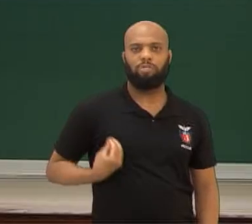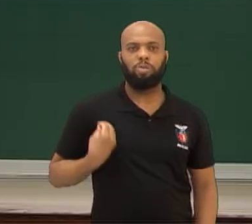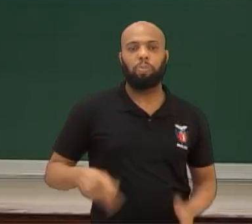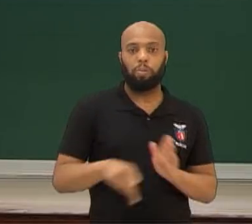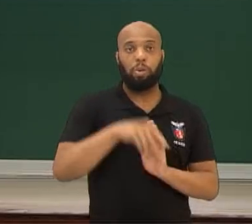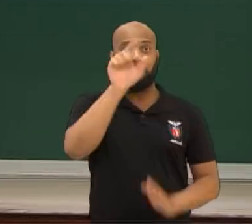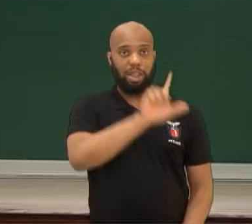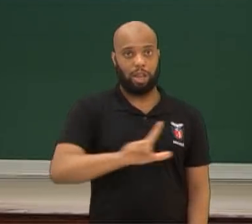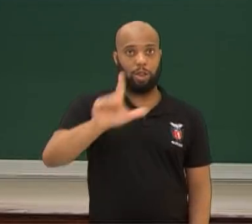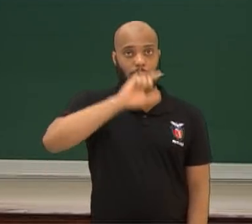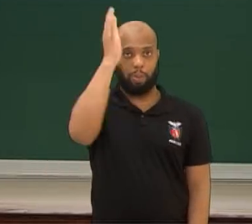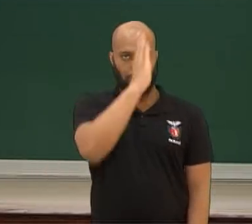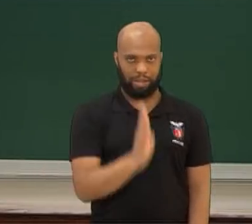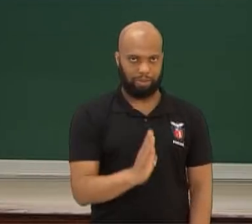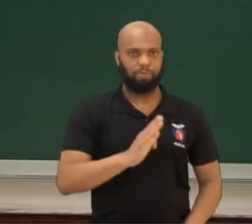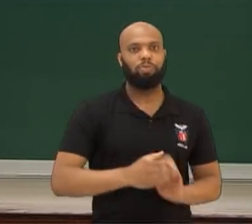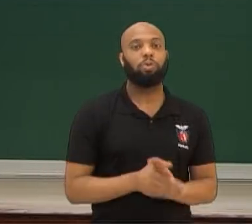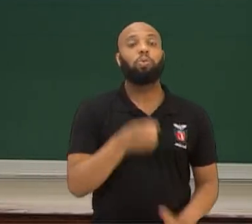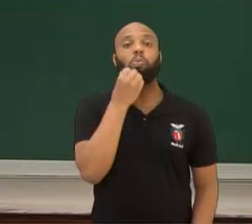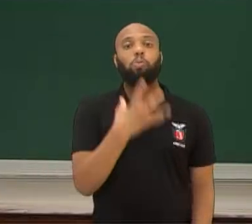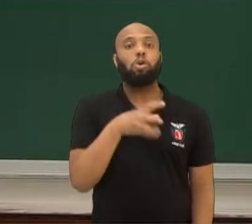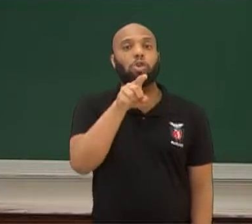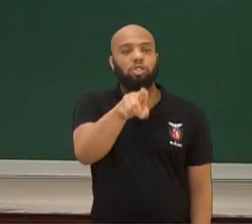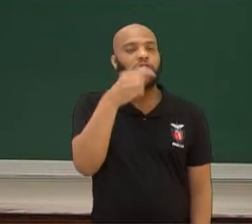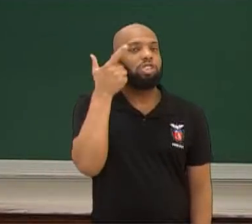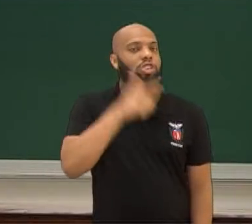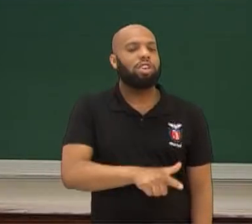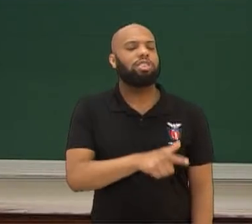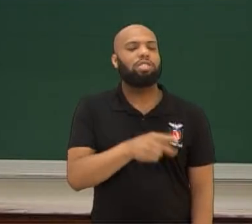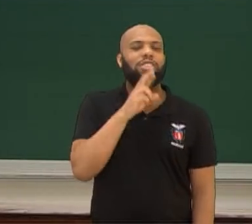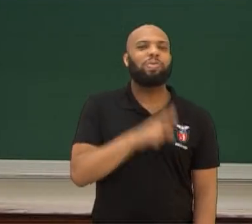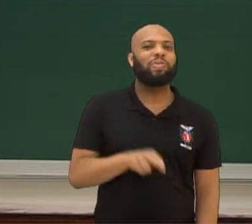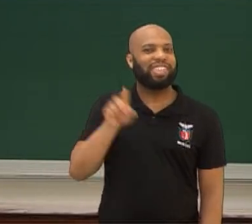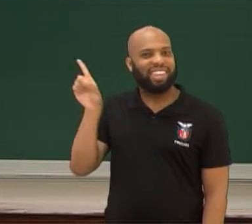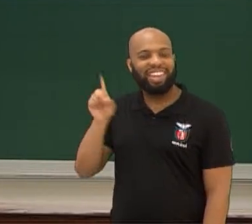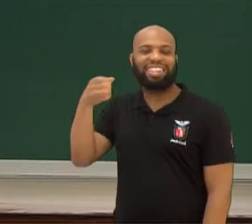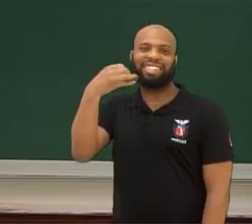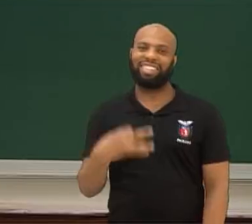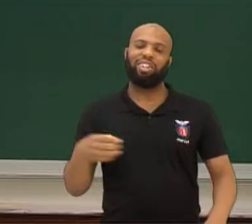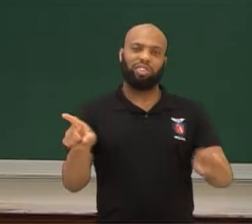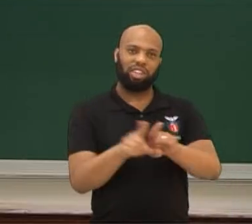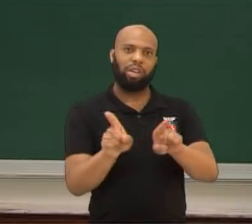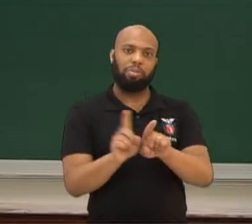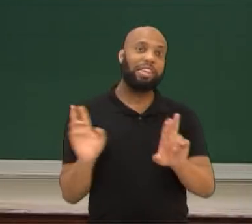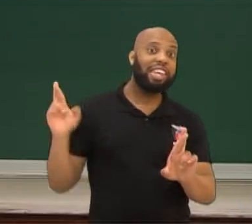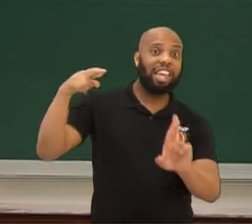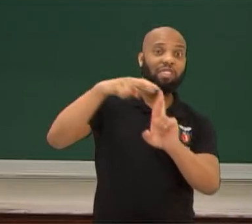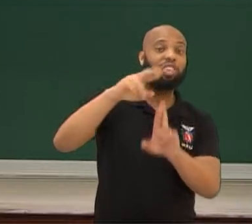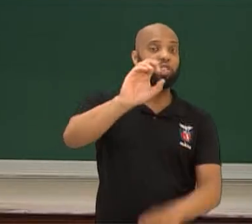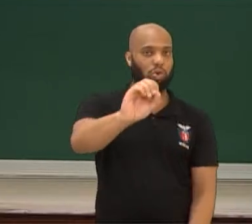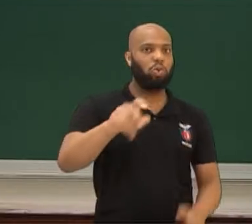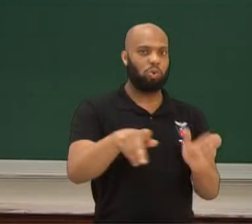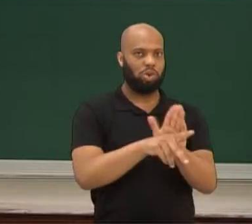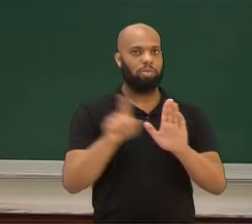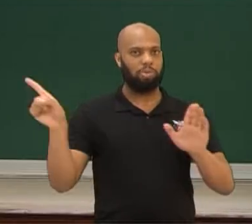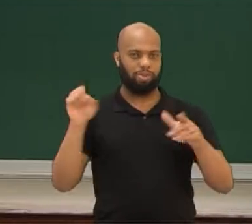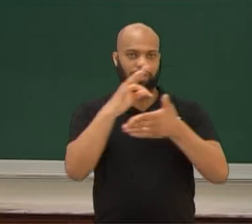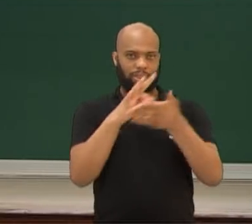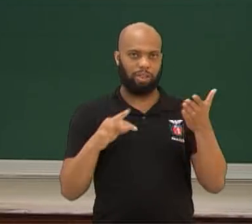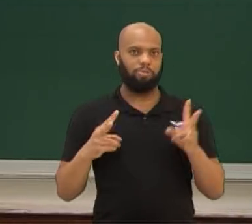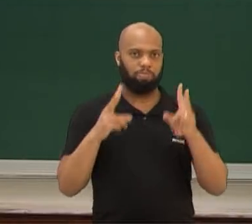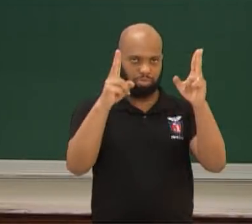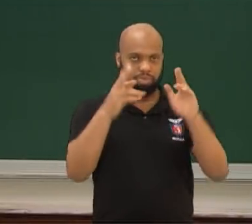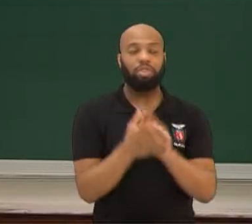brasileira. Certo? Muito bem para quem conseguiu captar aí, né, a função referencial do o nesse enunciado. Vamos para